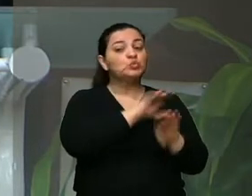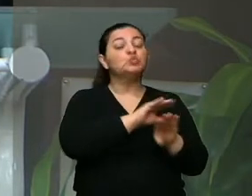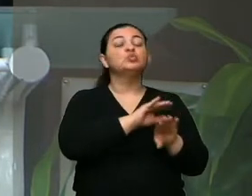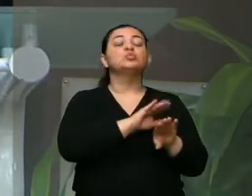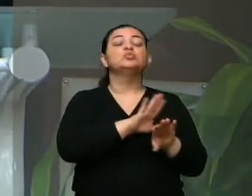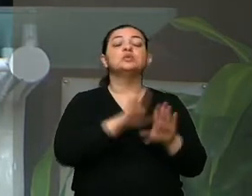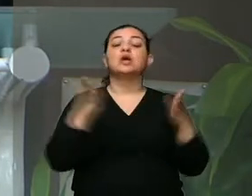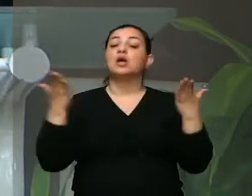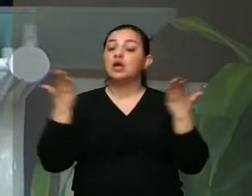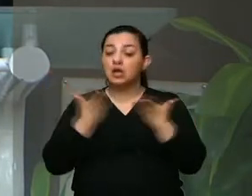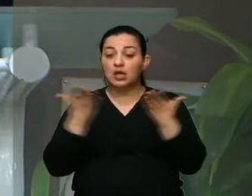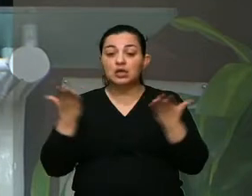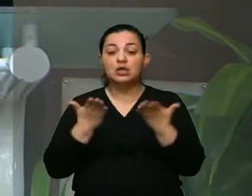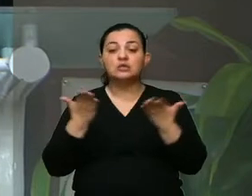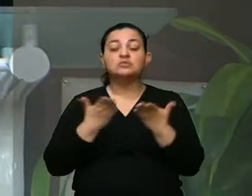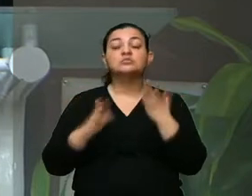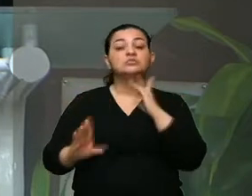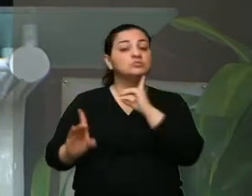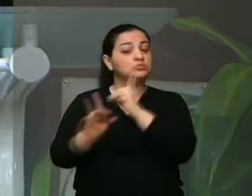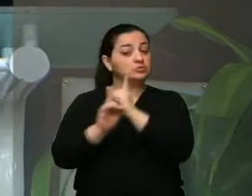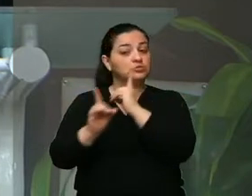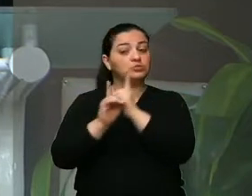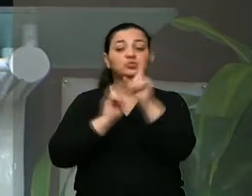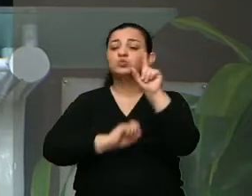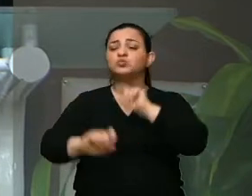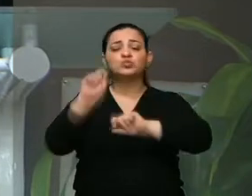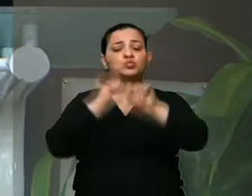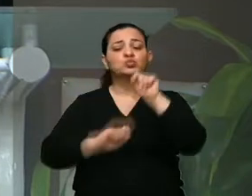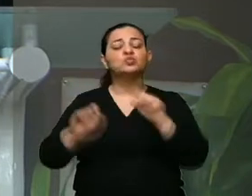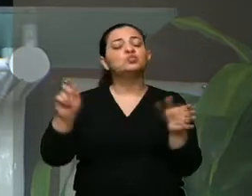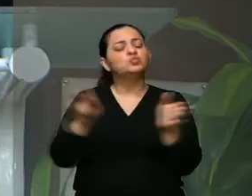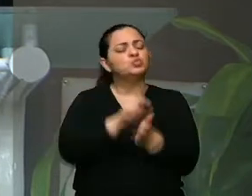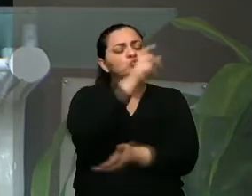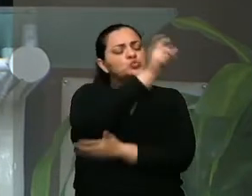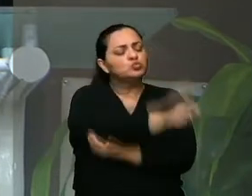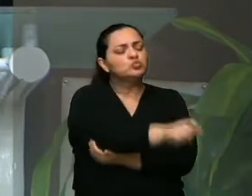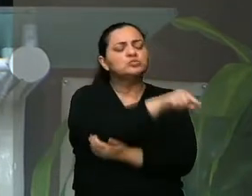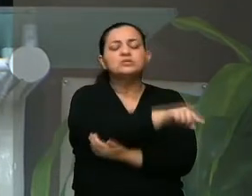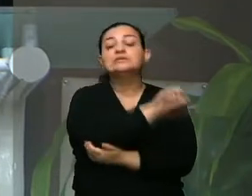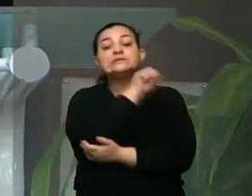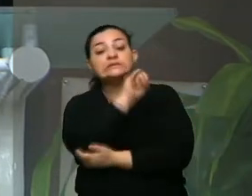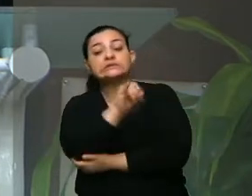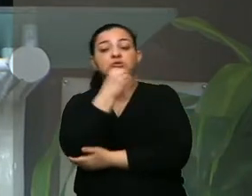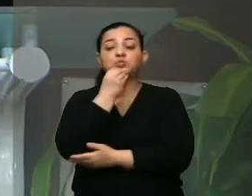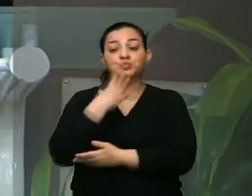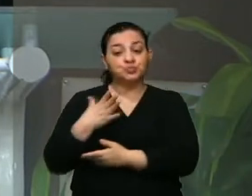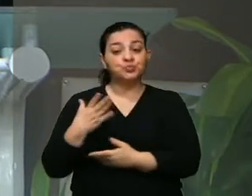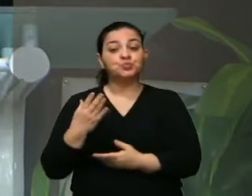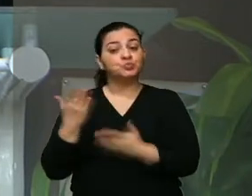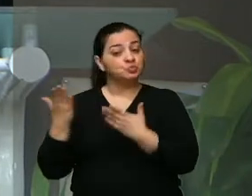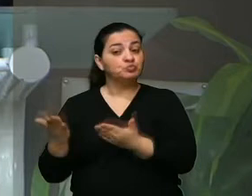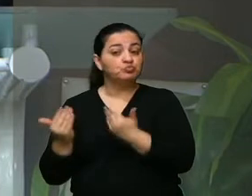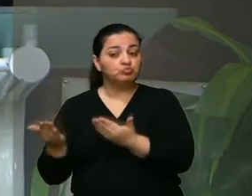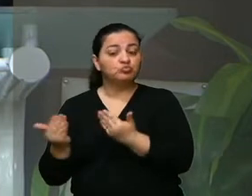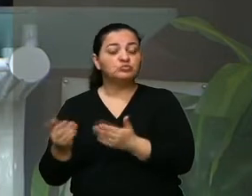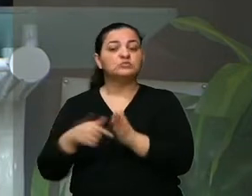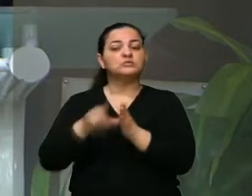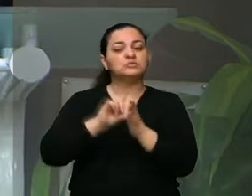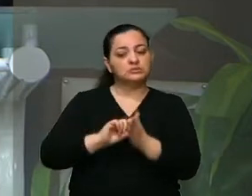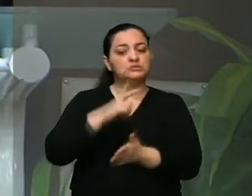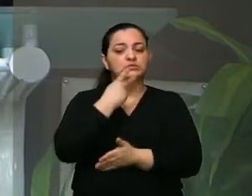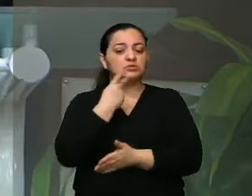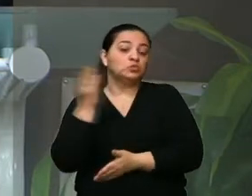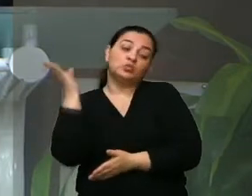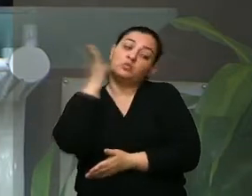agora o encontramos então o que seria deste rapaz se ele fosse um bom rapaz antes ele falou do